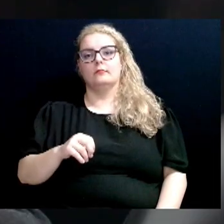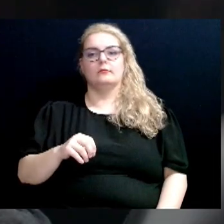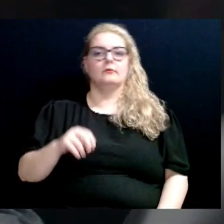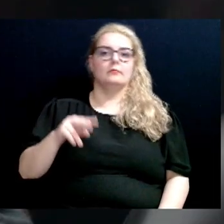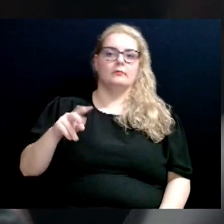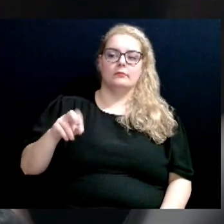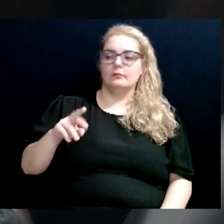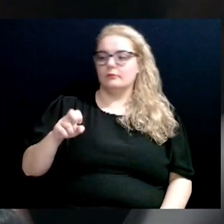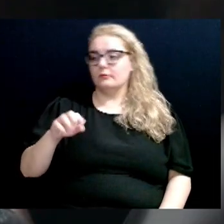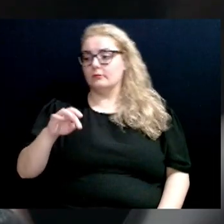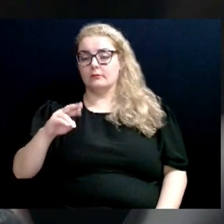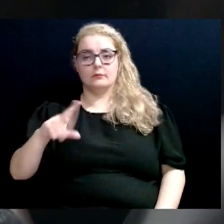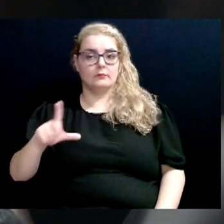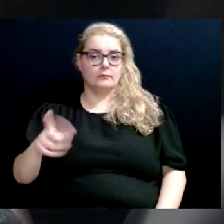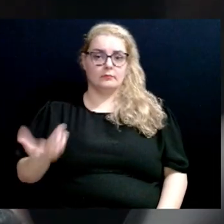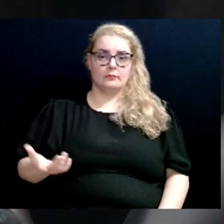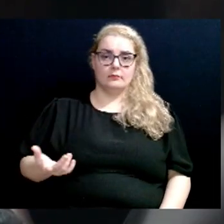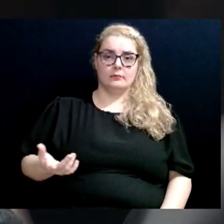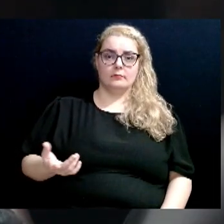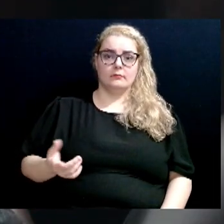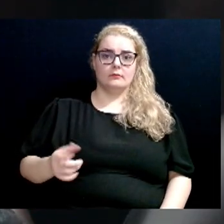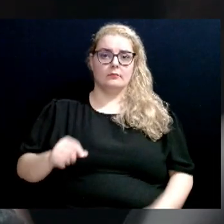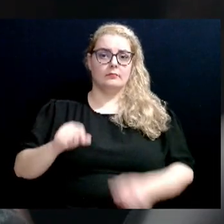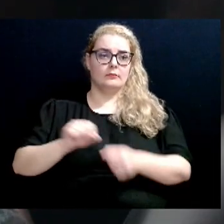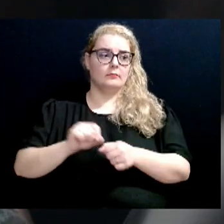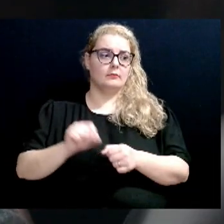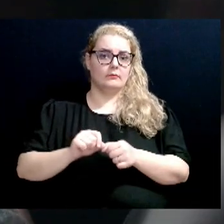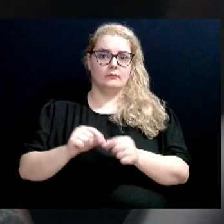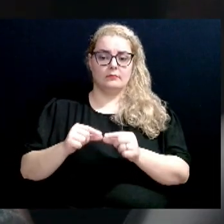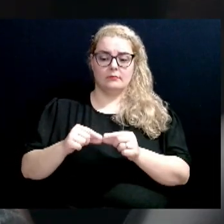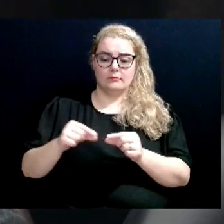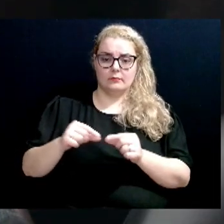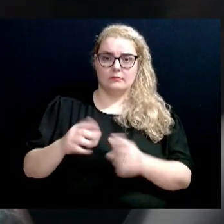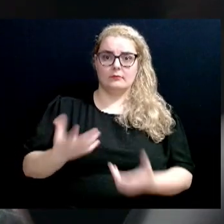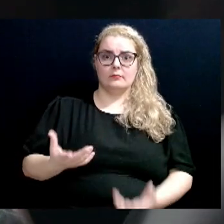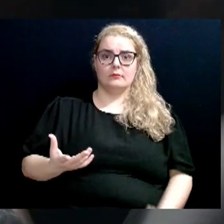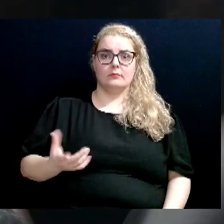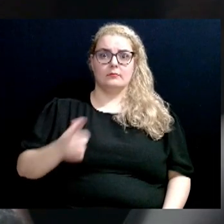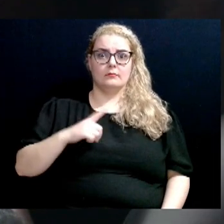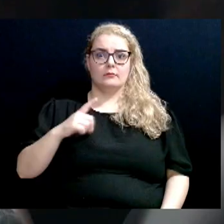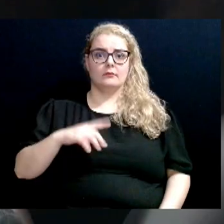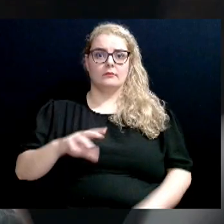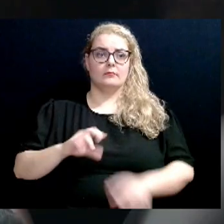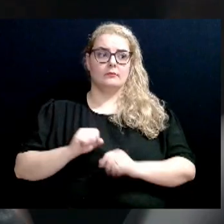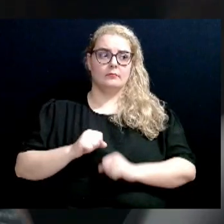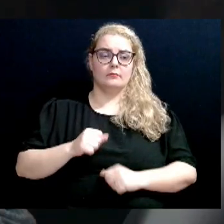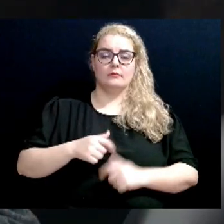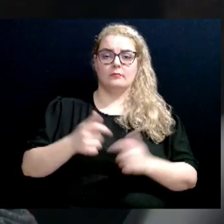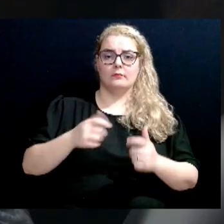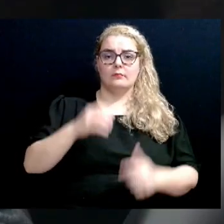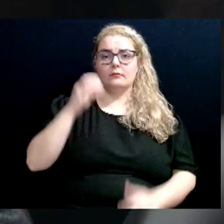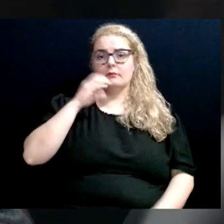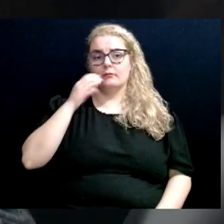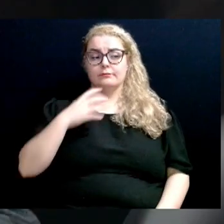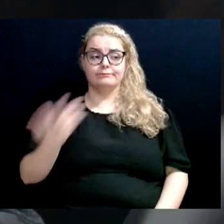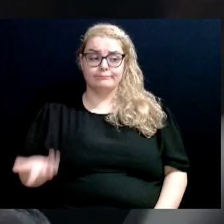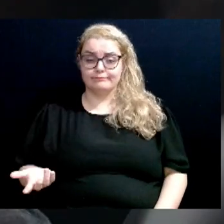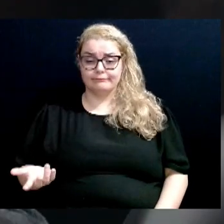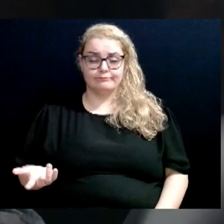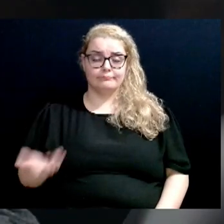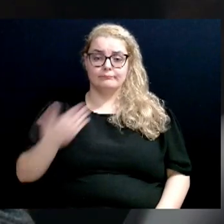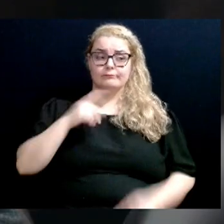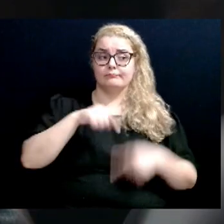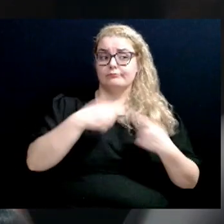do vinho. Aí já fizeram em cápsula. Aí tem uma forma de absorção melhor, outra mais rápida. Então a gente tem que avaliar isso. Você